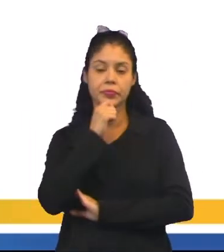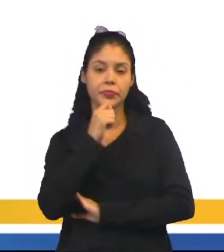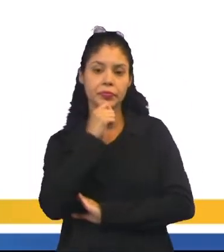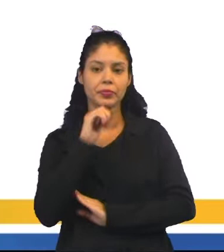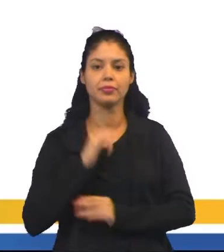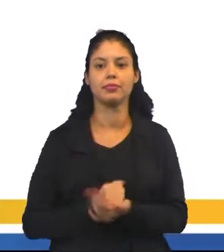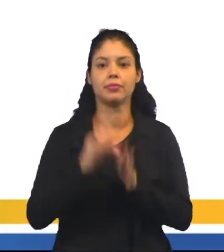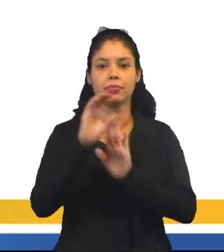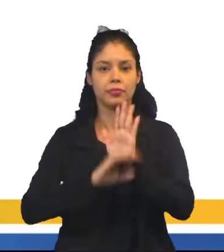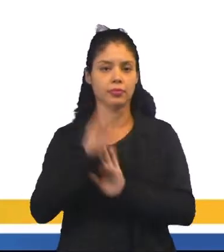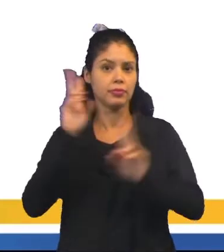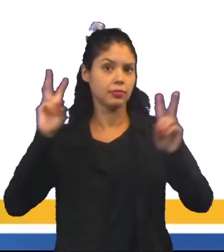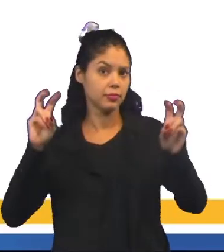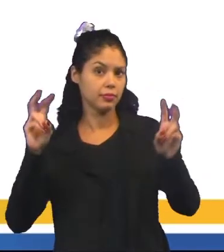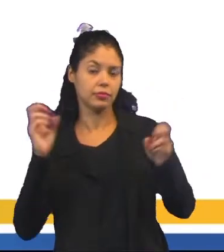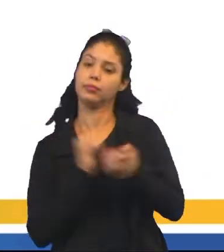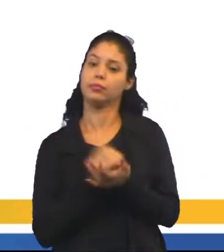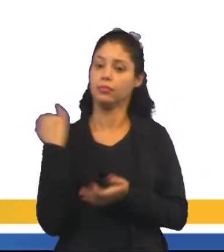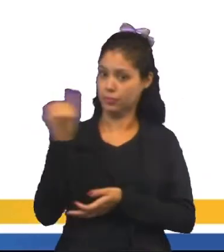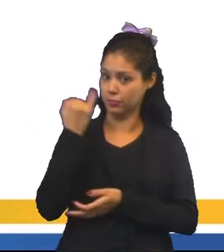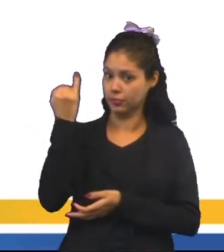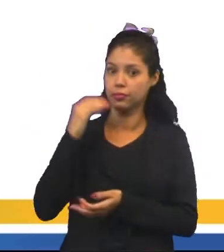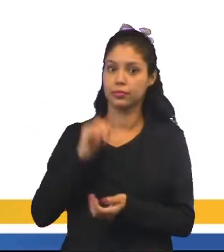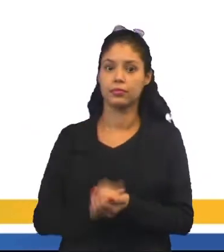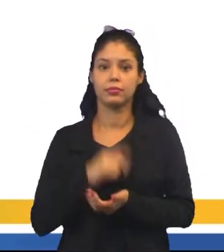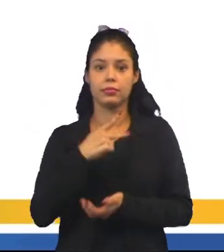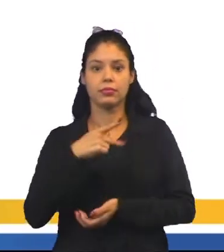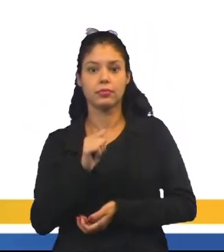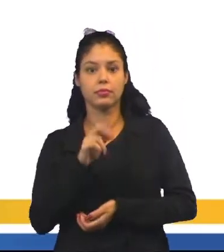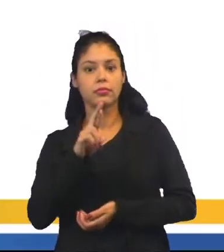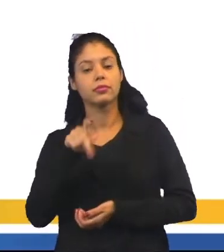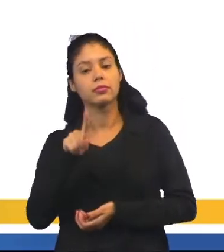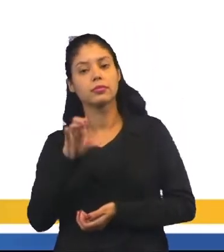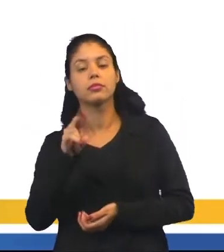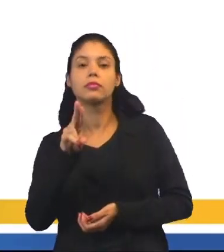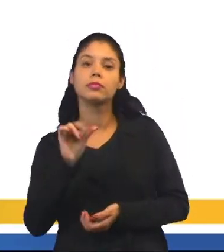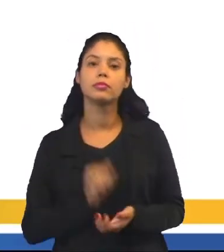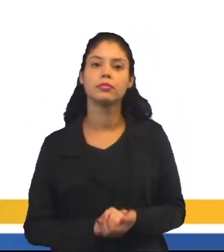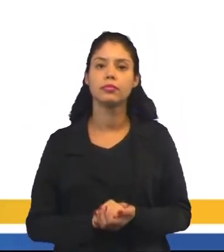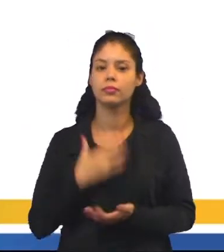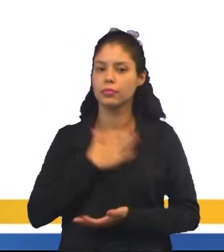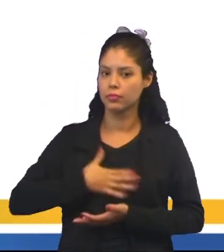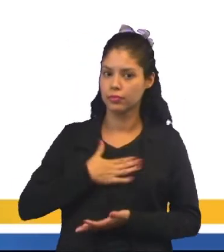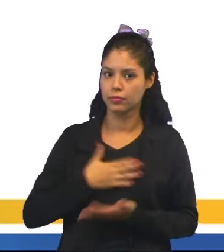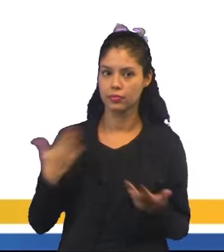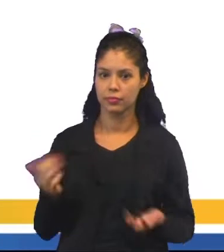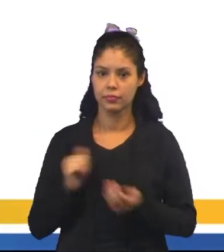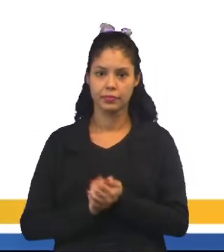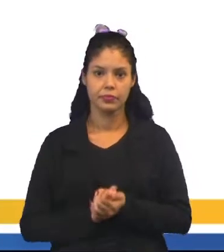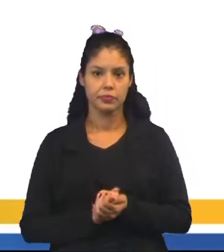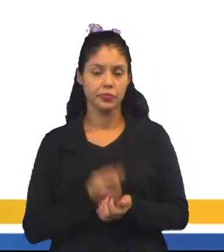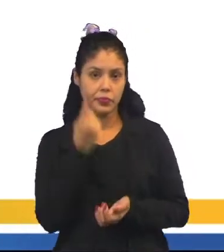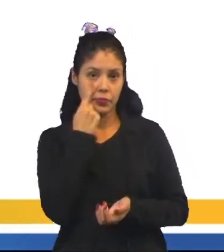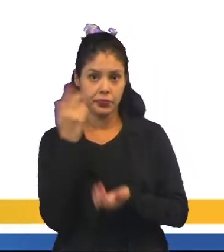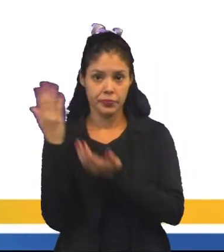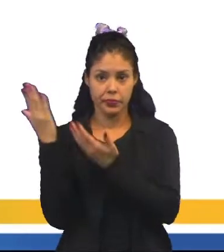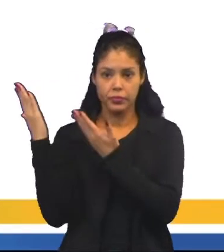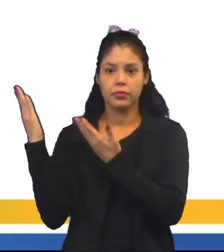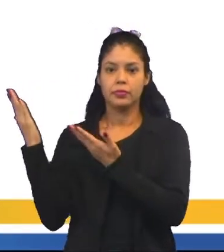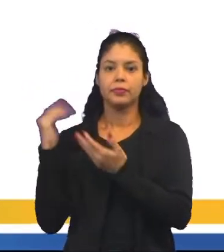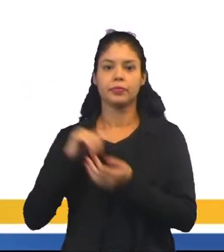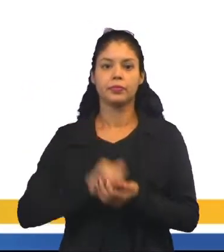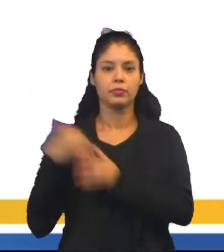em um conteúdo, em um tema um pouco mais específico, que é o parkour, que particularmente a mim me gusta. Então vamos lá aqui, ó. Só para a